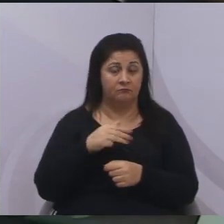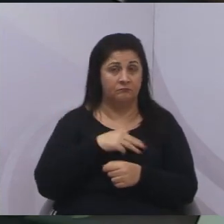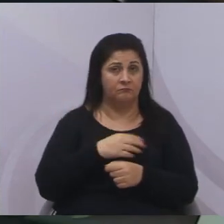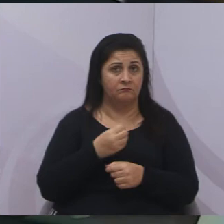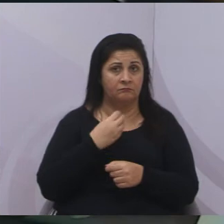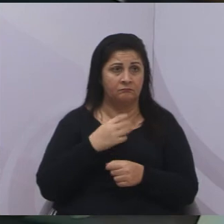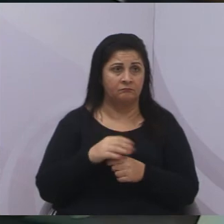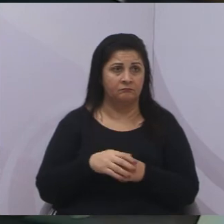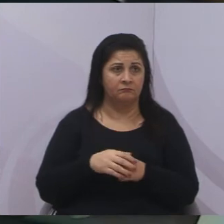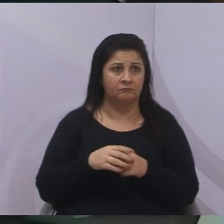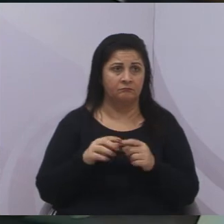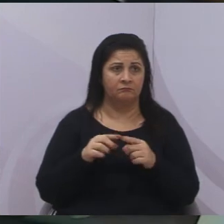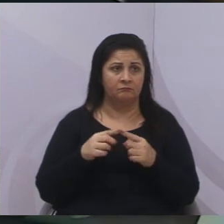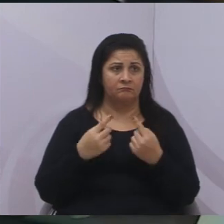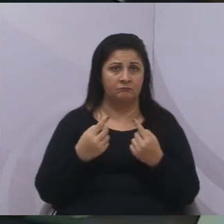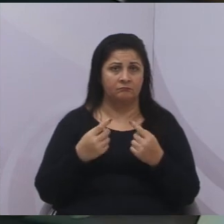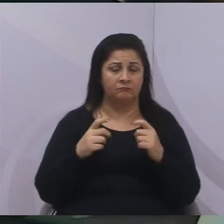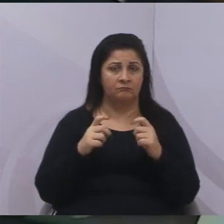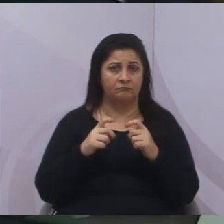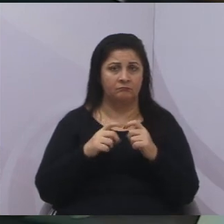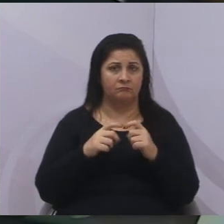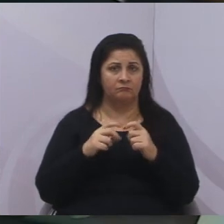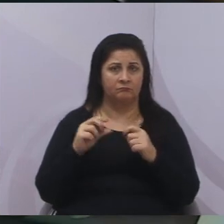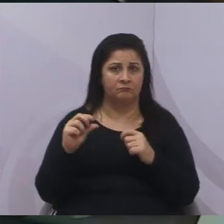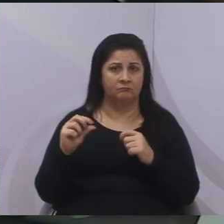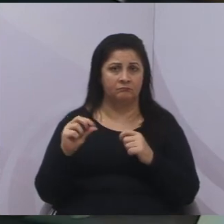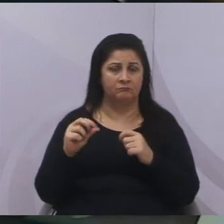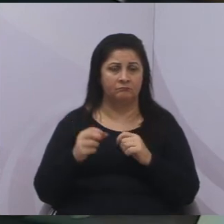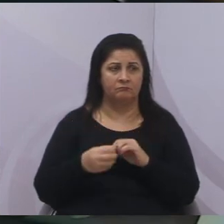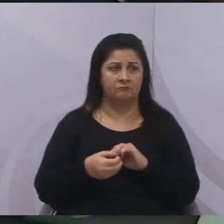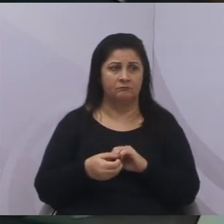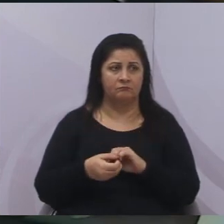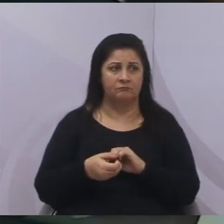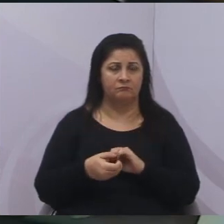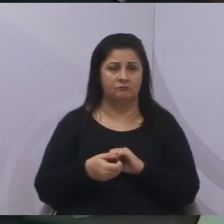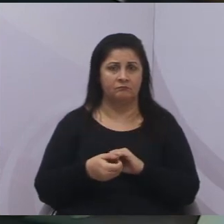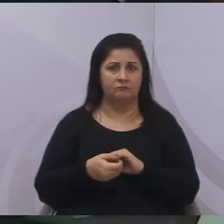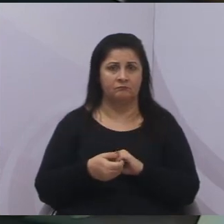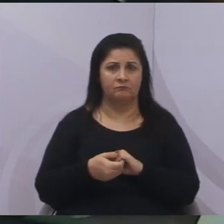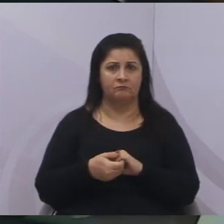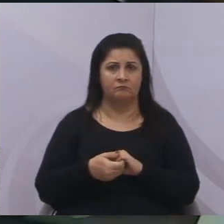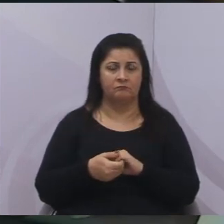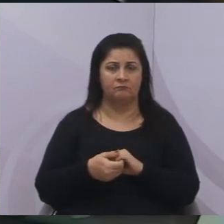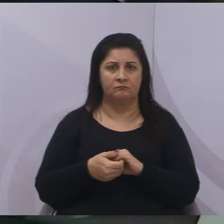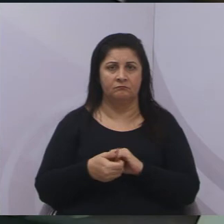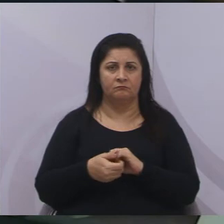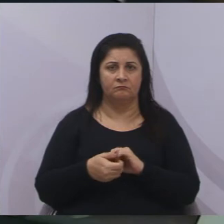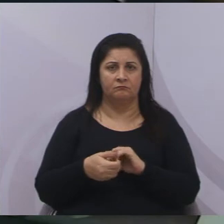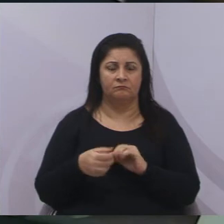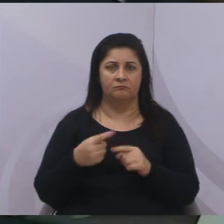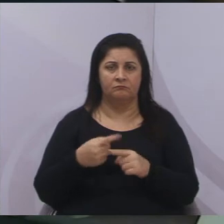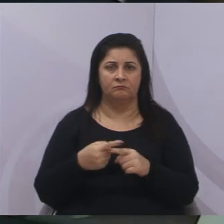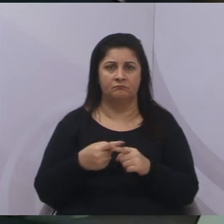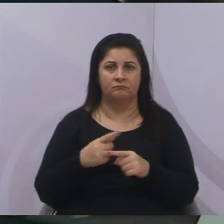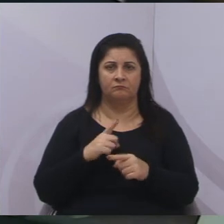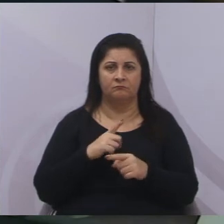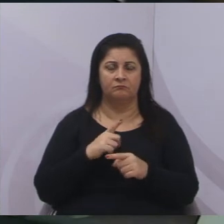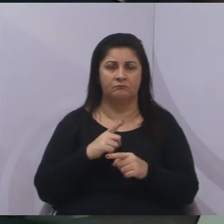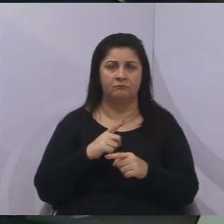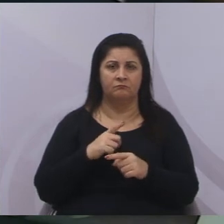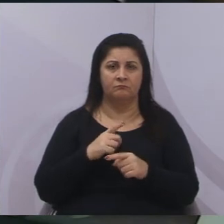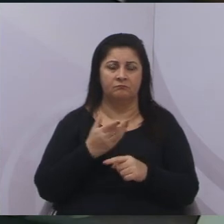mas para um médico eu vou falar, é pouco pelo que ele faz. Porque eu tenho amigos que são médicos,